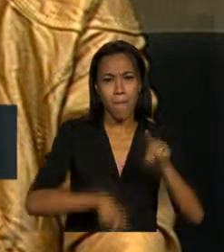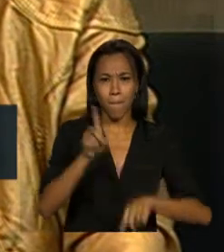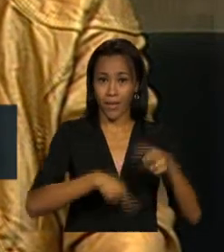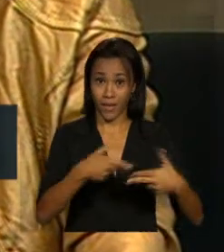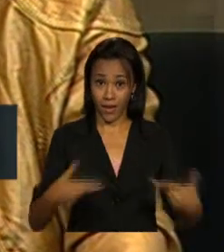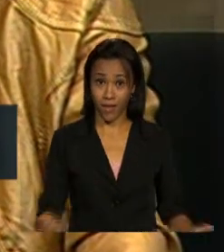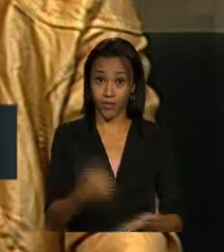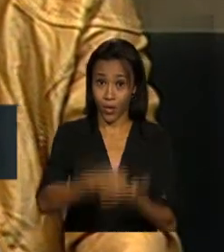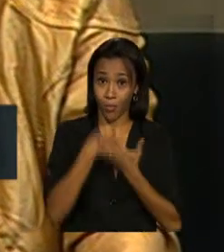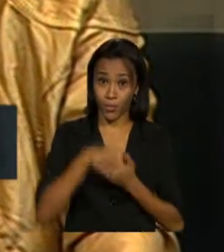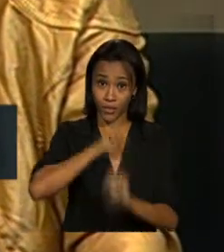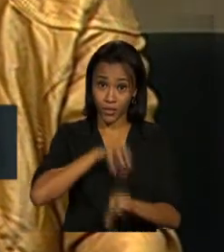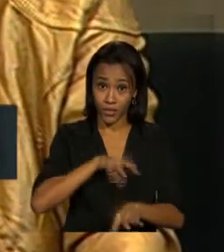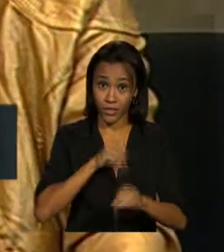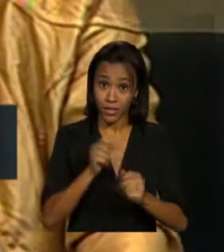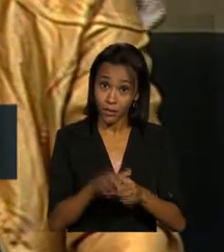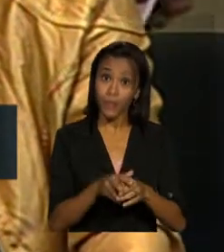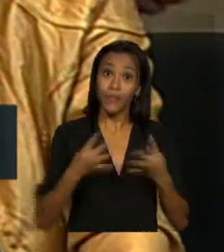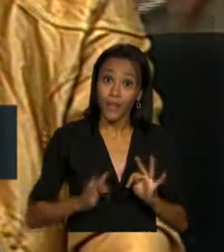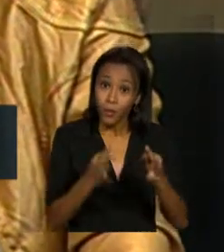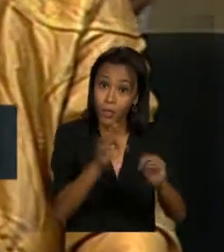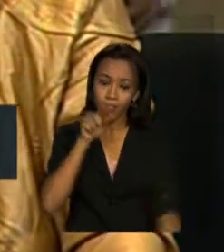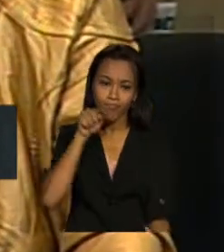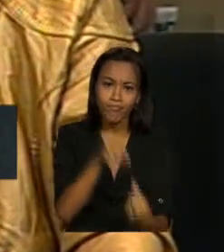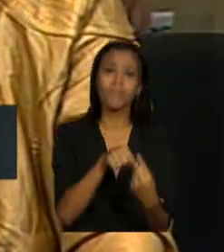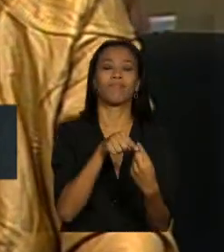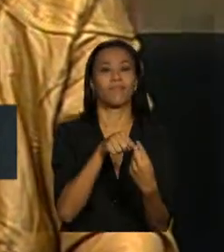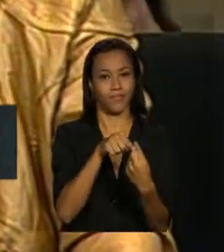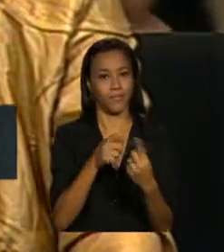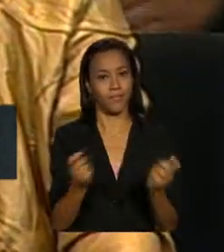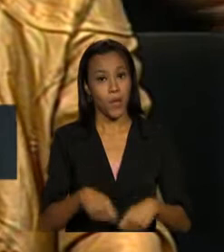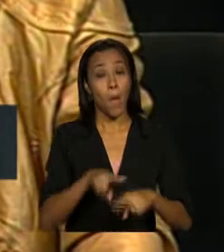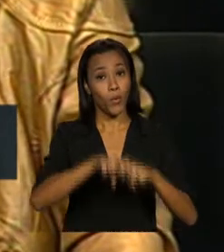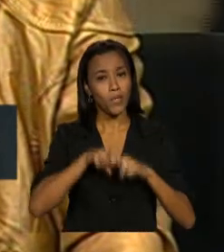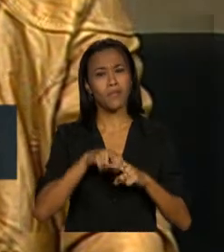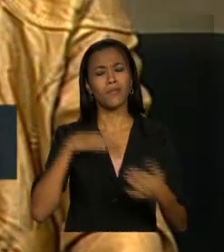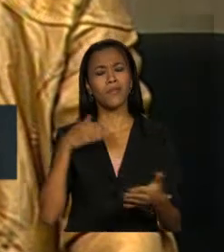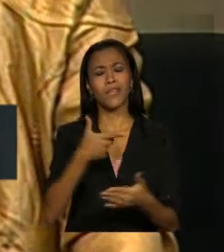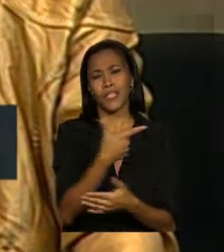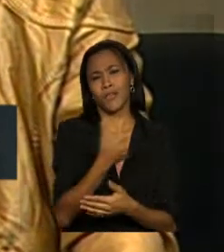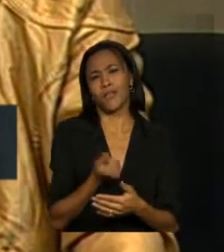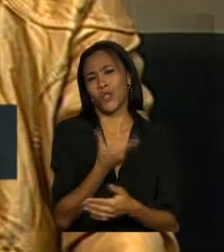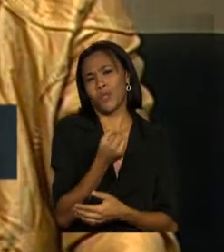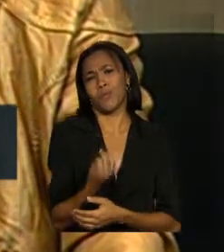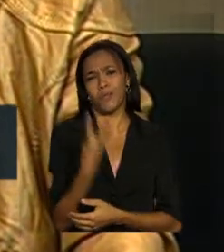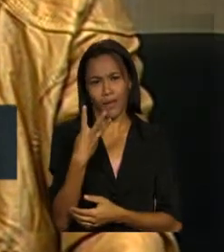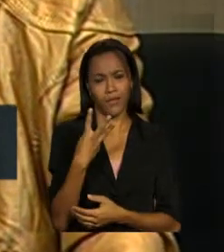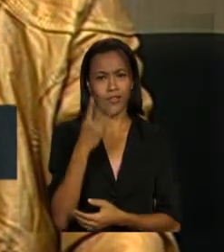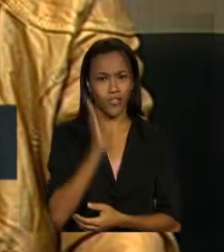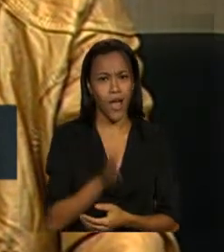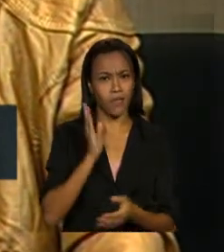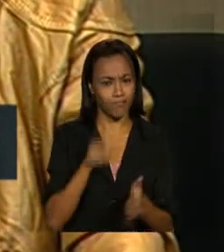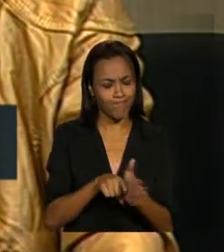tecnologia assistiva específicos. Por isso é que nós temos, desde 2003, a cada censo